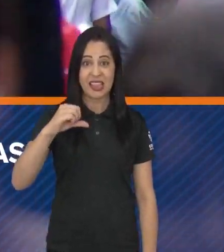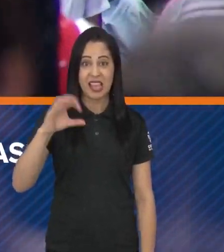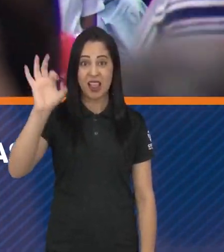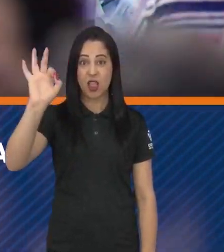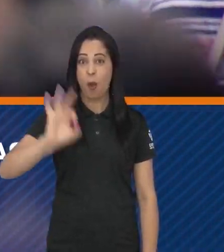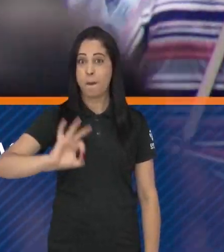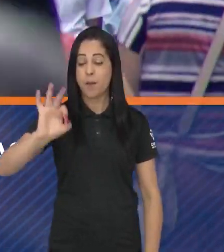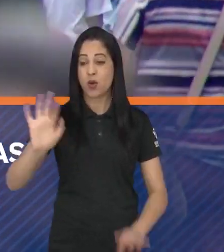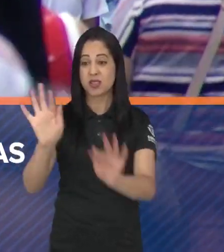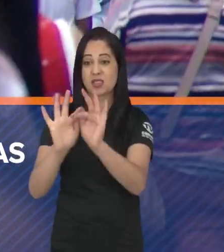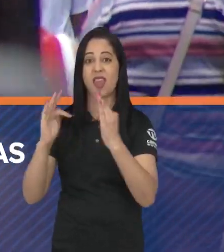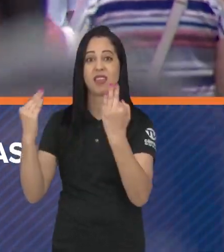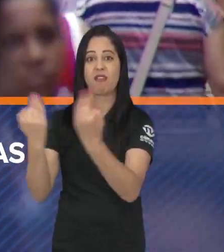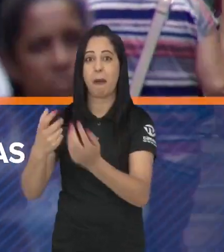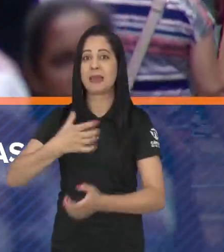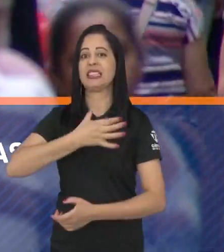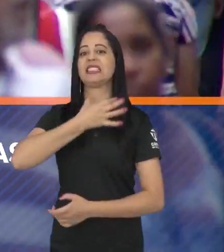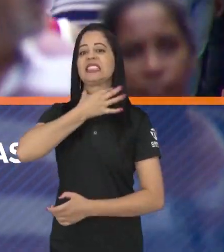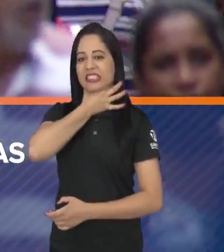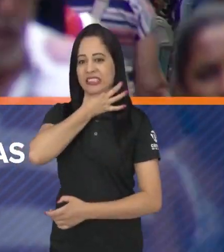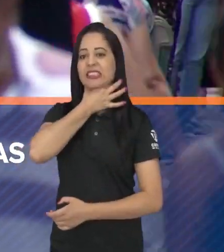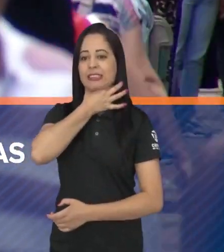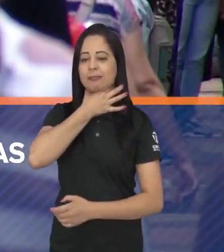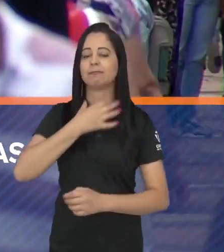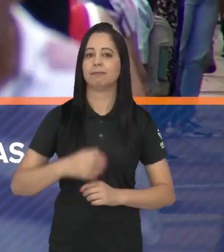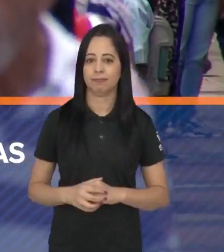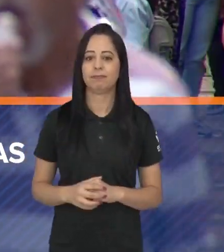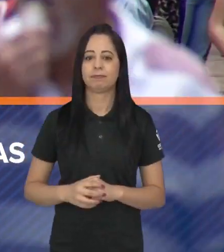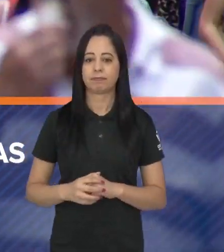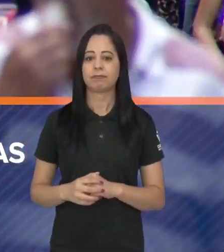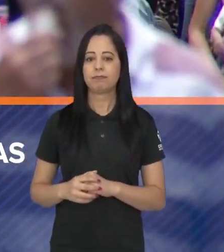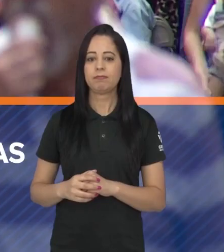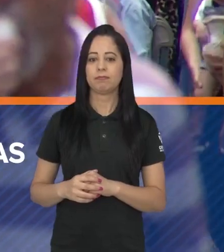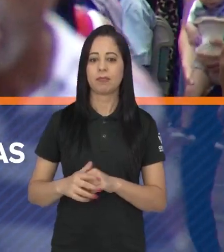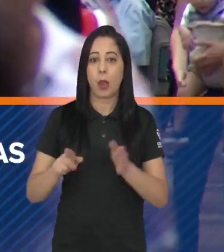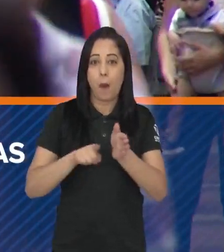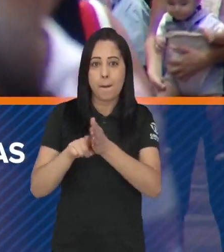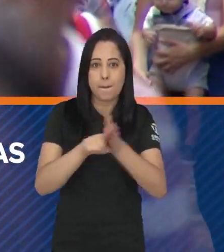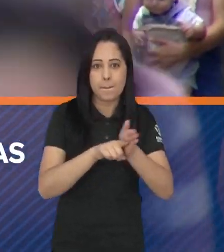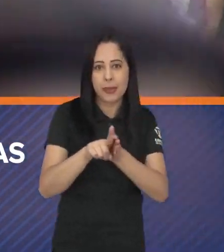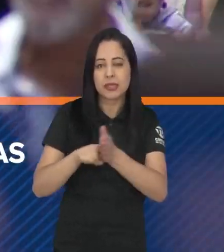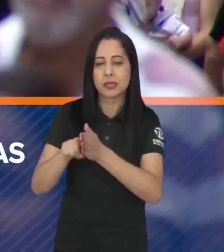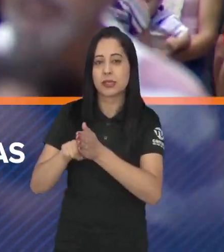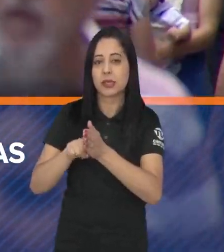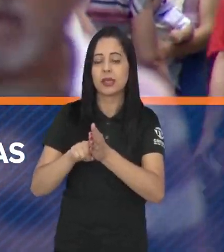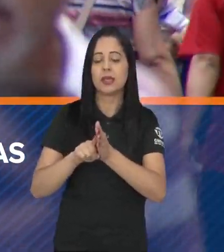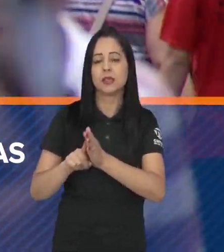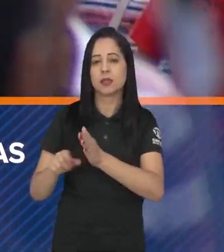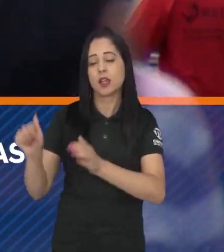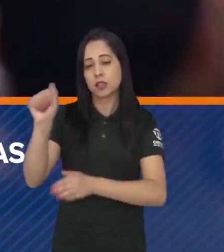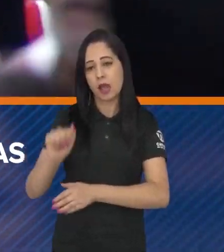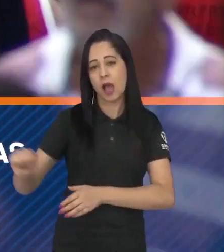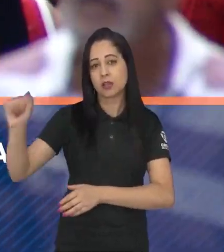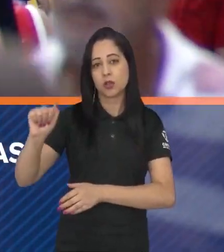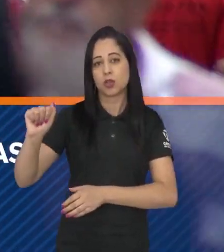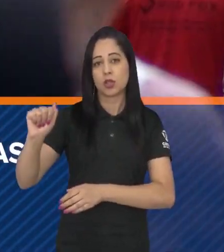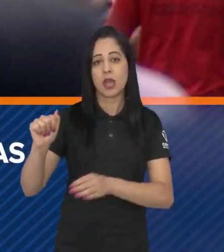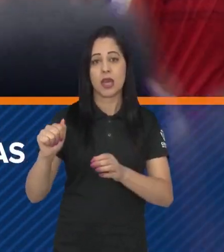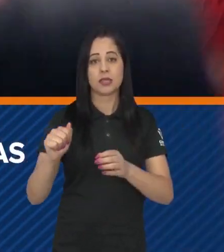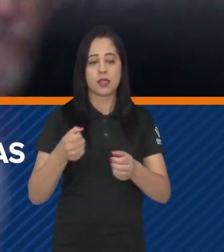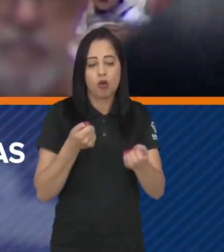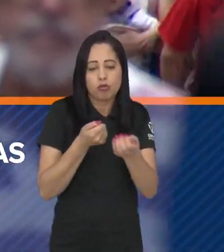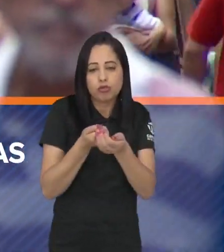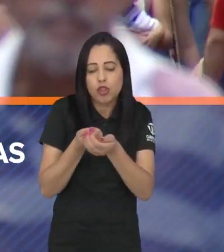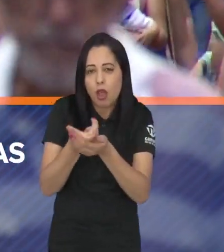das famílias brasileiras, de acordo com dados da Confederação Nacional do Comércio de Bens, Serviços e Turismo,